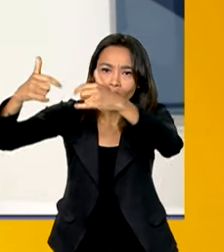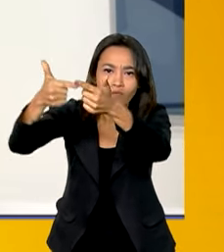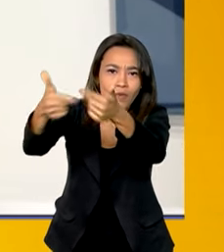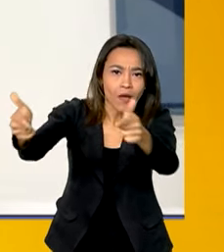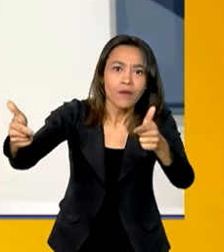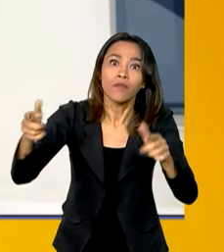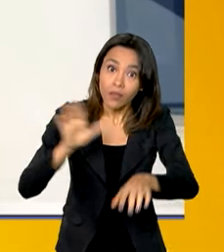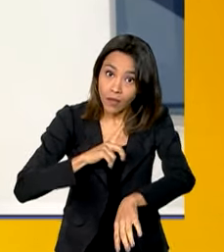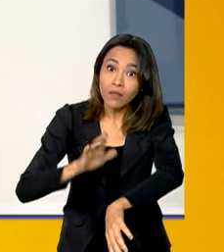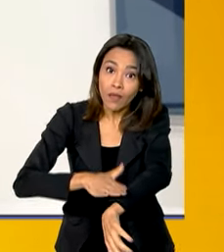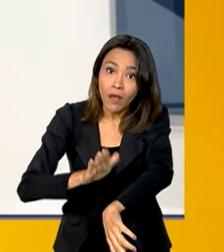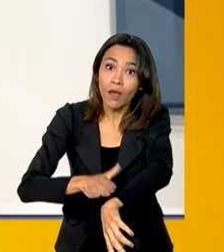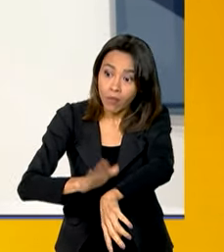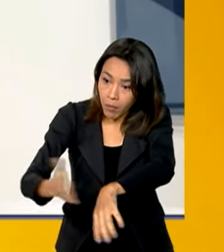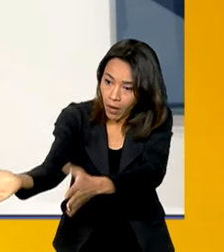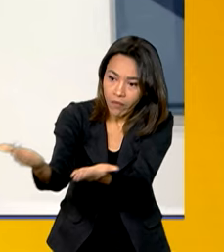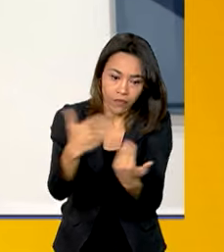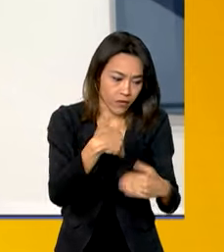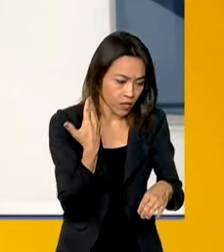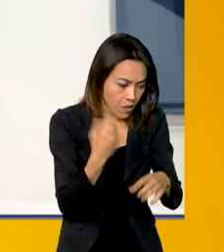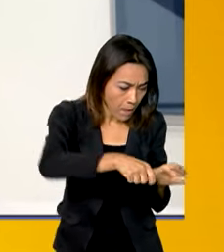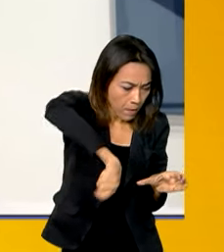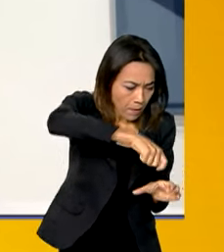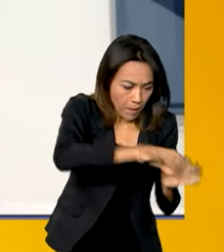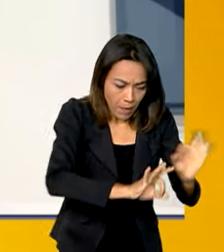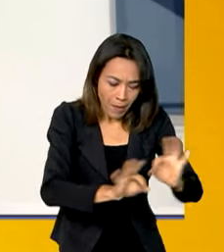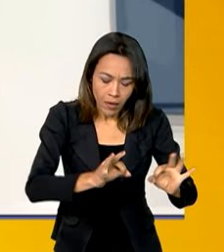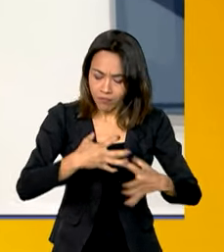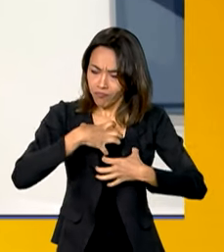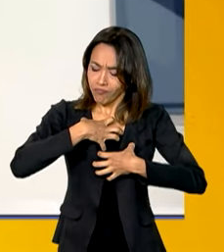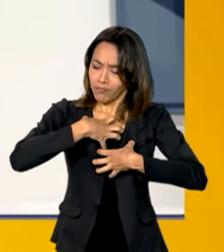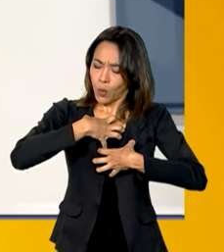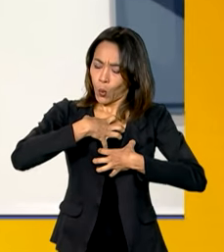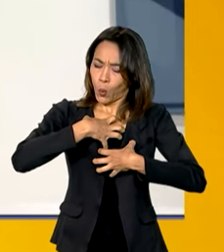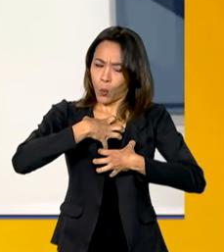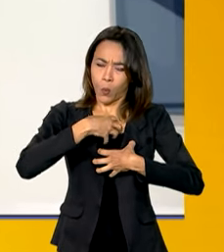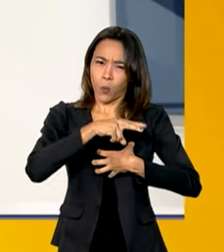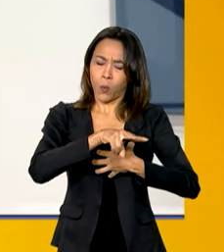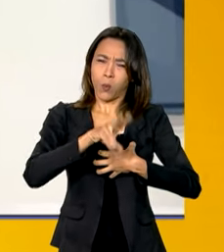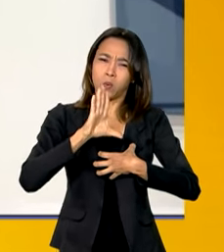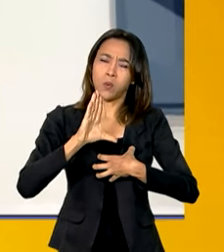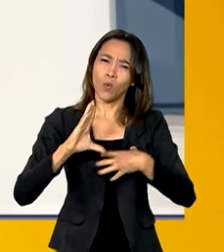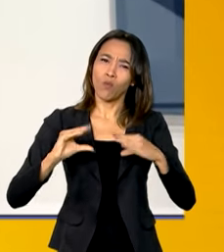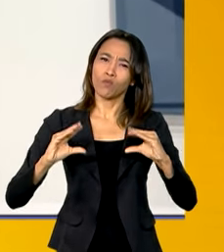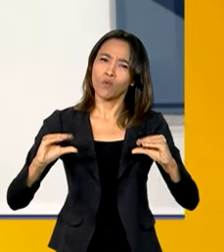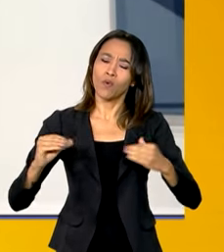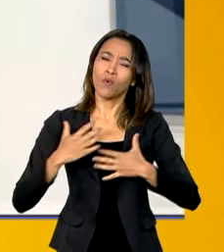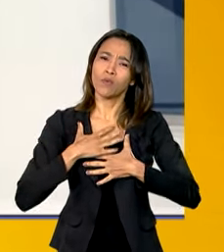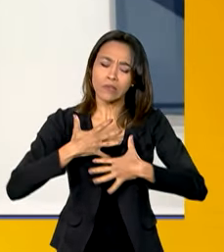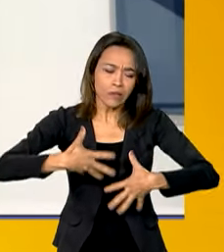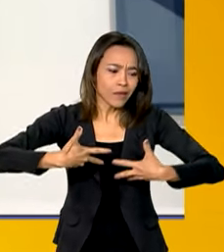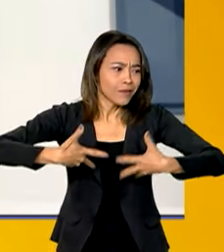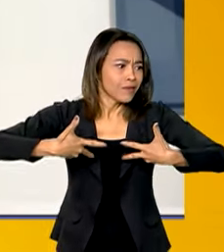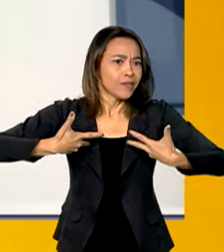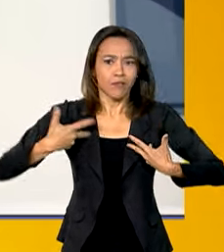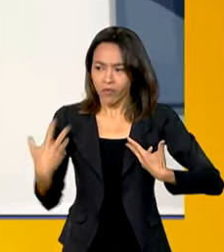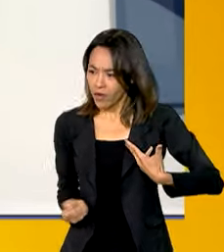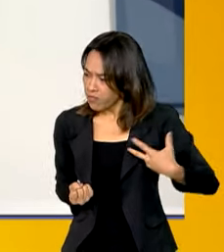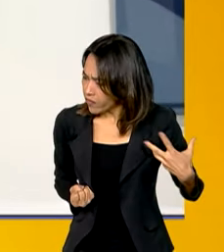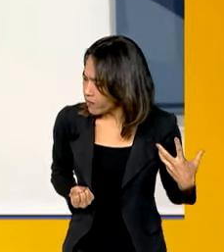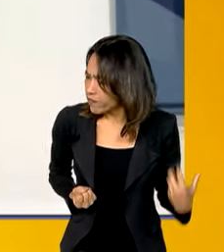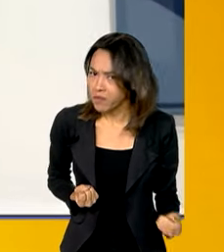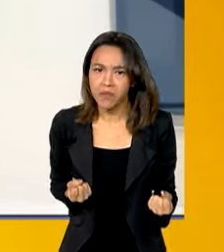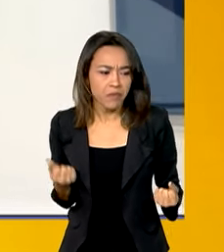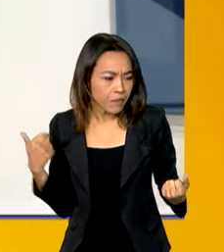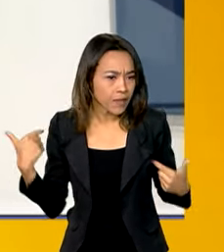encontram tempo para ajudar o próximo. Isso tem nos confortado muito, tem ajudado, tem nos dado ânimo a todas as equipes,